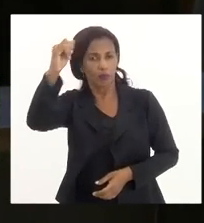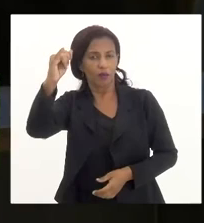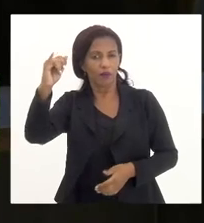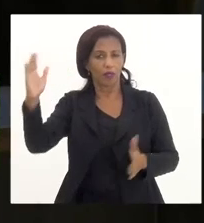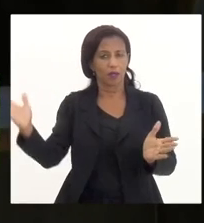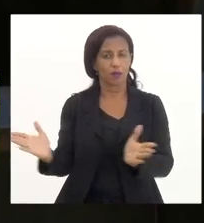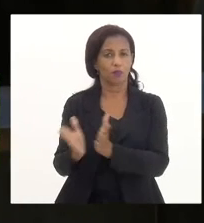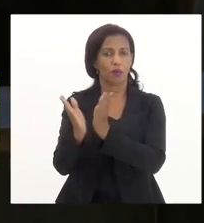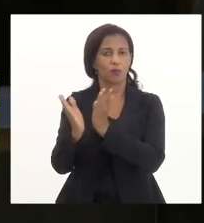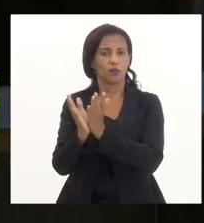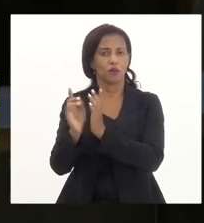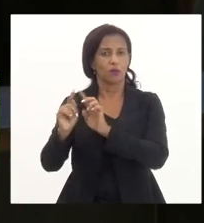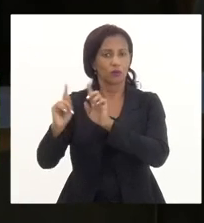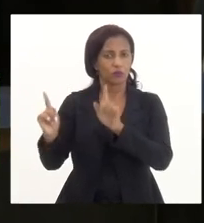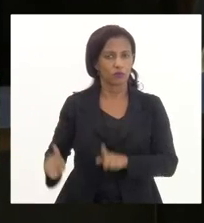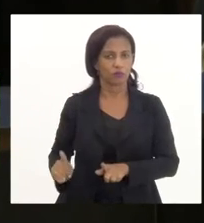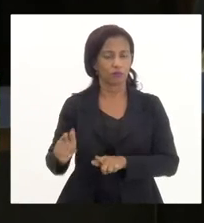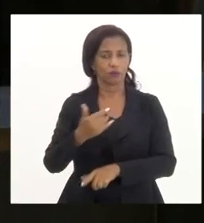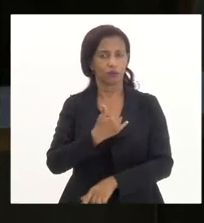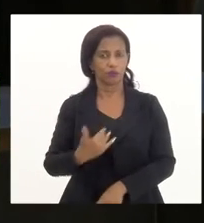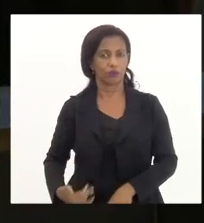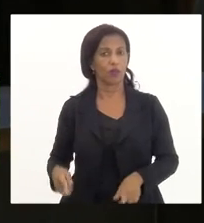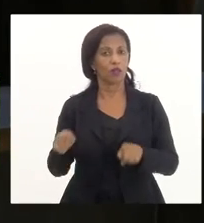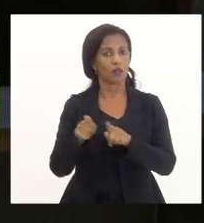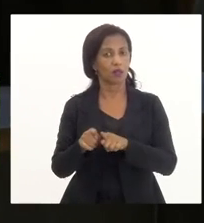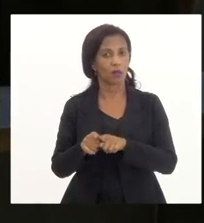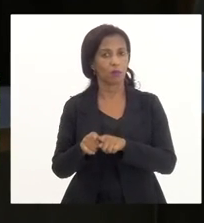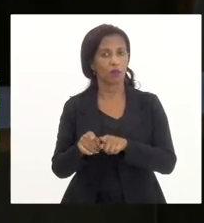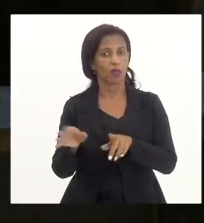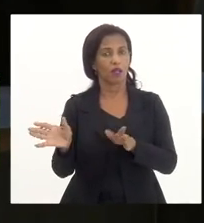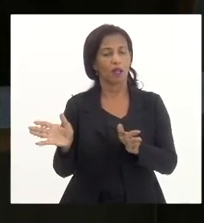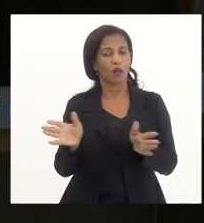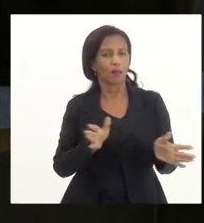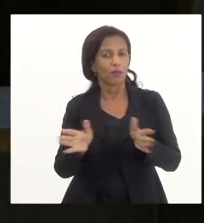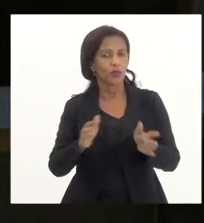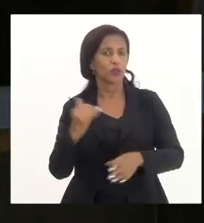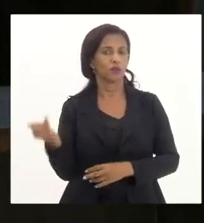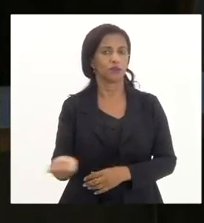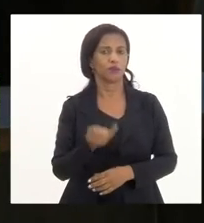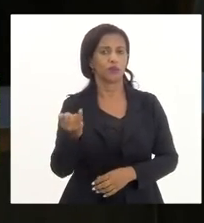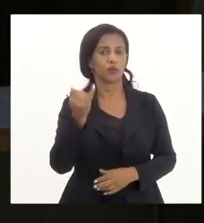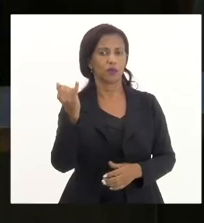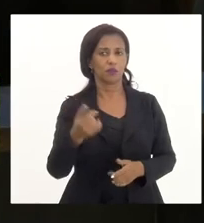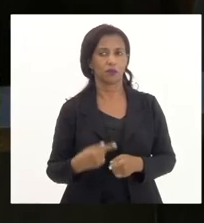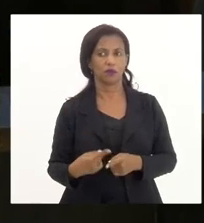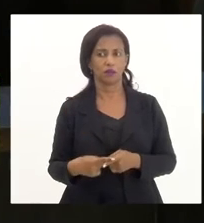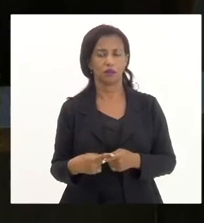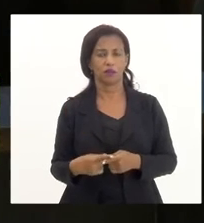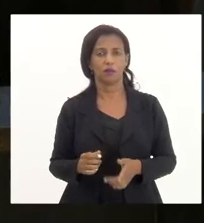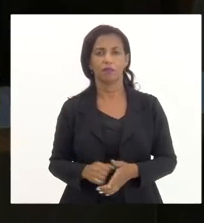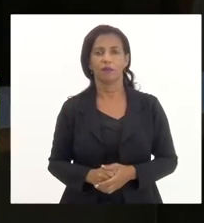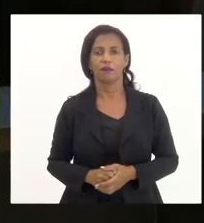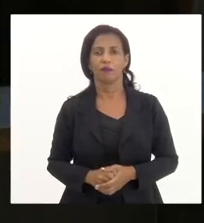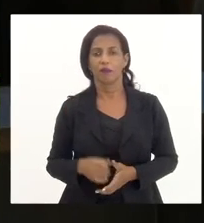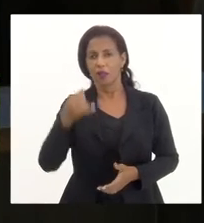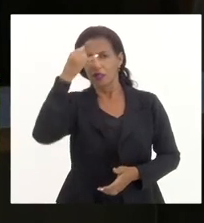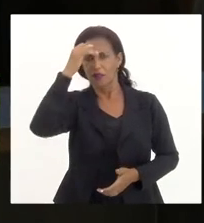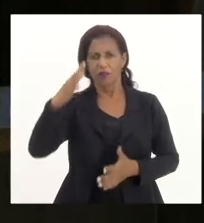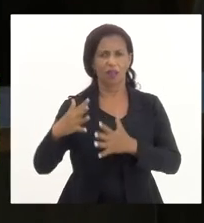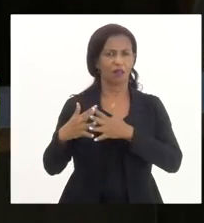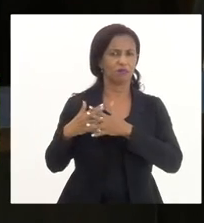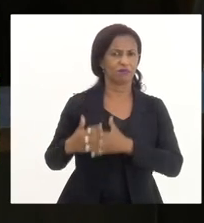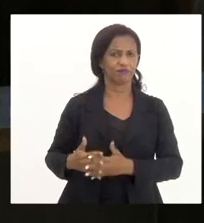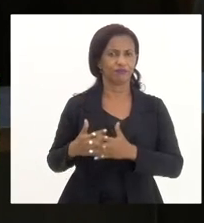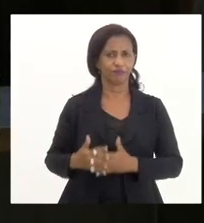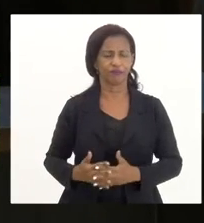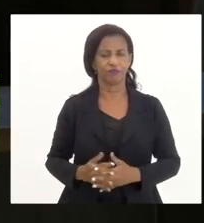de empobrecimento do serviço público ela é também uma medida importante Isso é para evitar embaraços